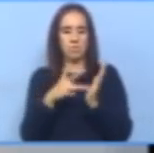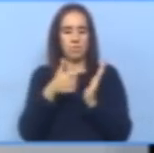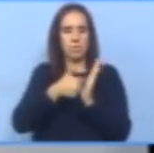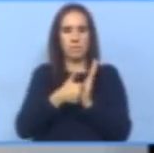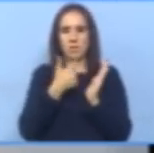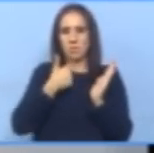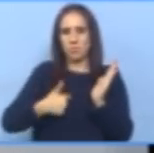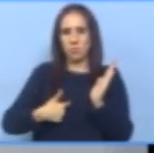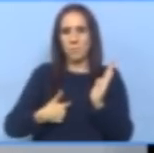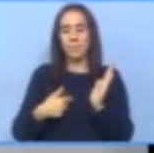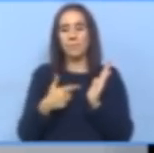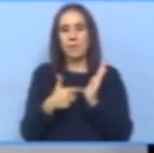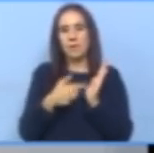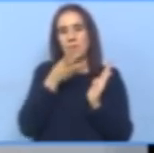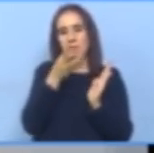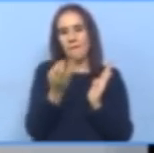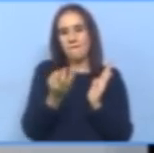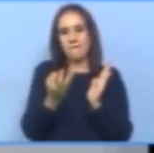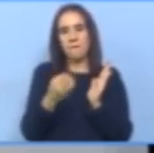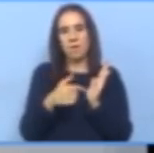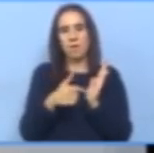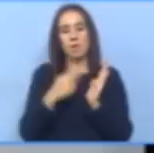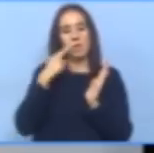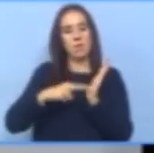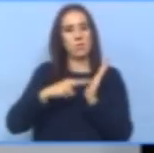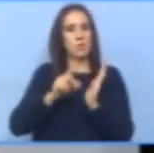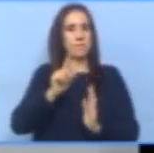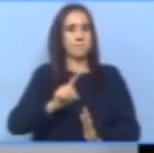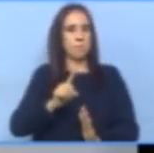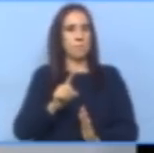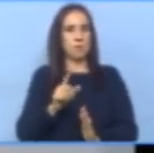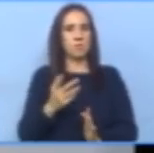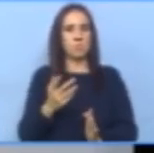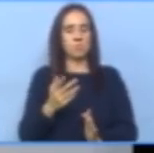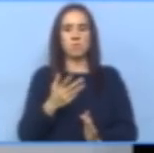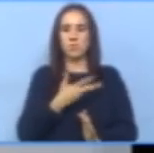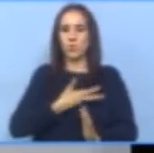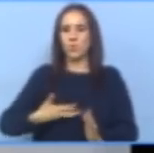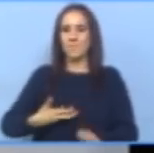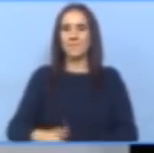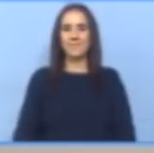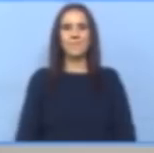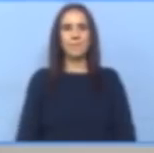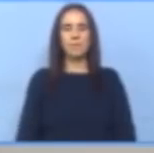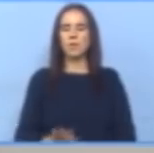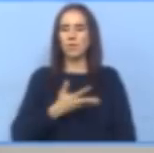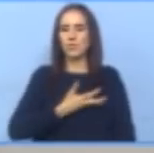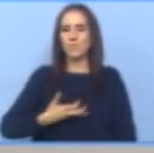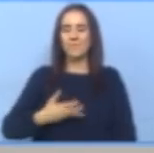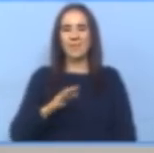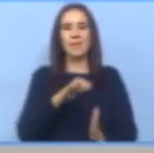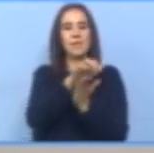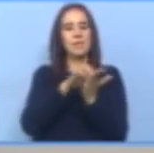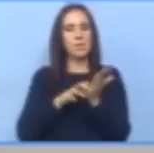bíblica e que são ditas exatamente logo na primeira leitura. Aqui iremos. Aqui iremos, depois de analisar o texto do Evangelho,